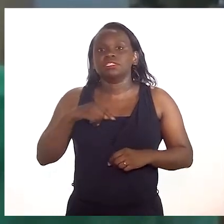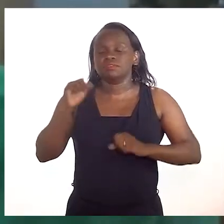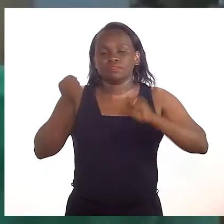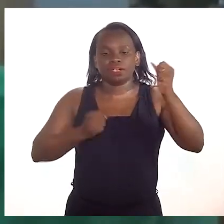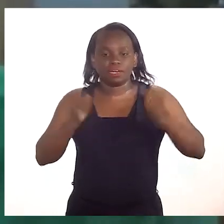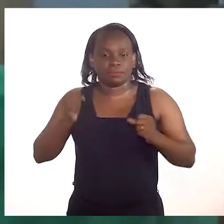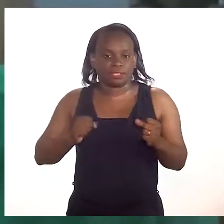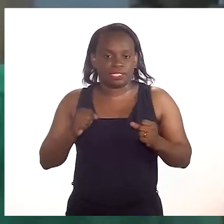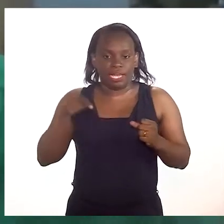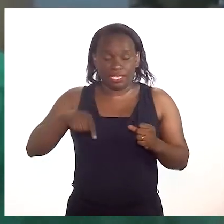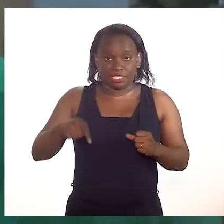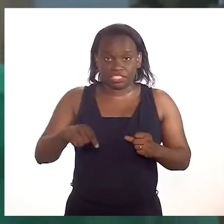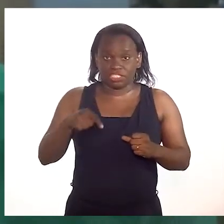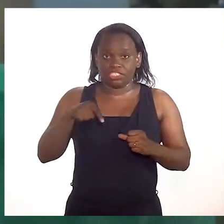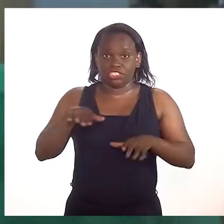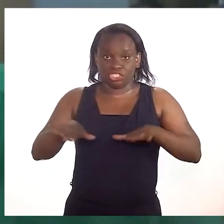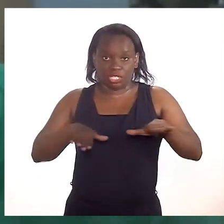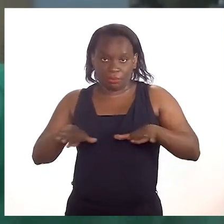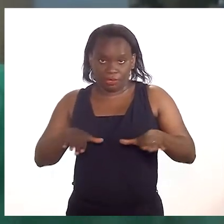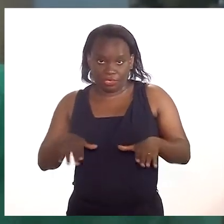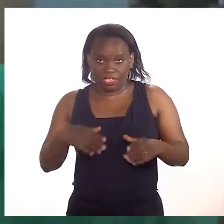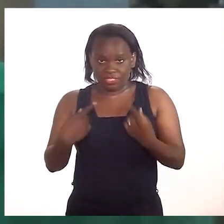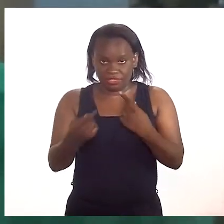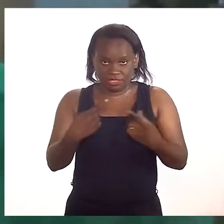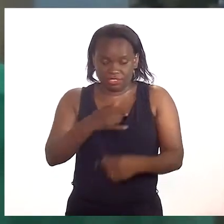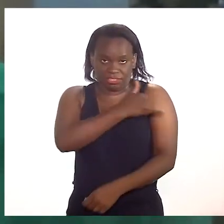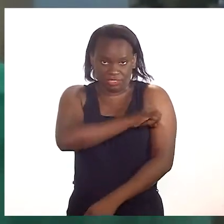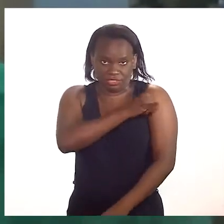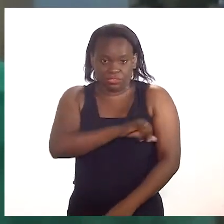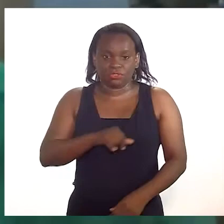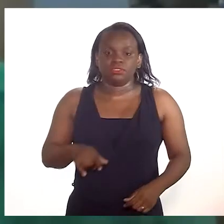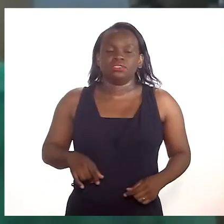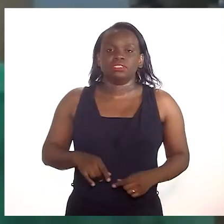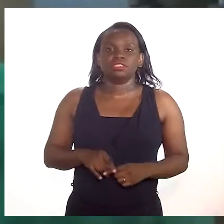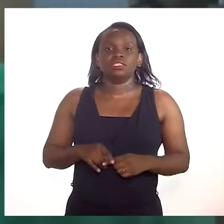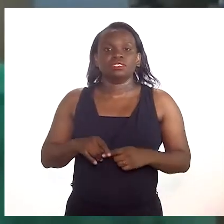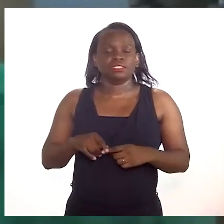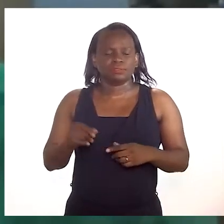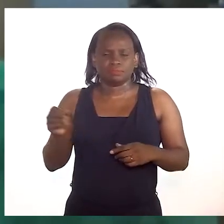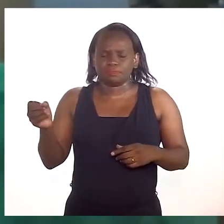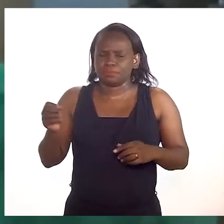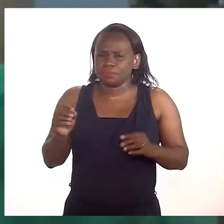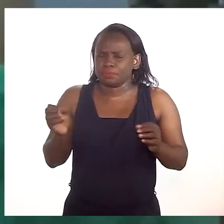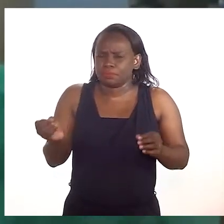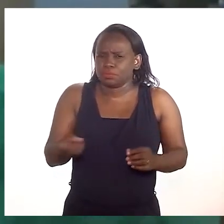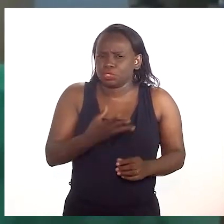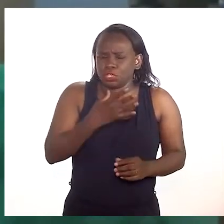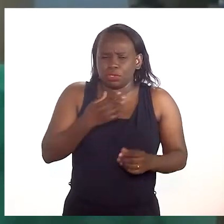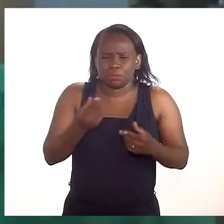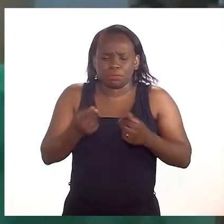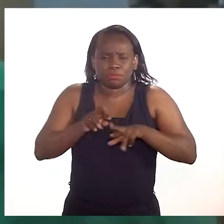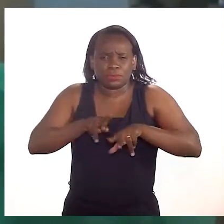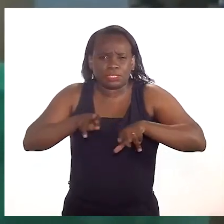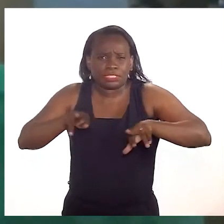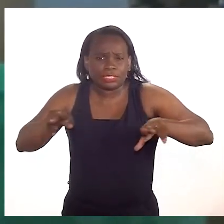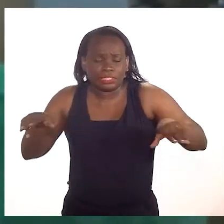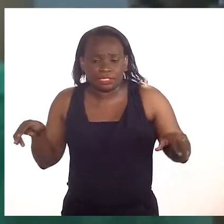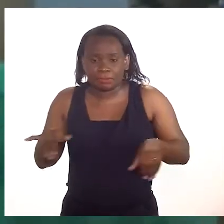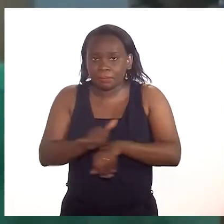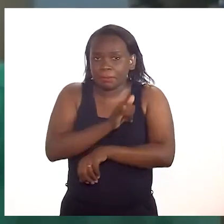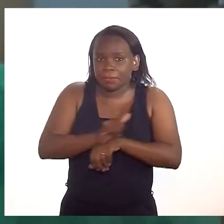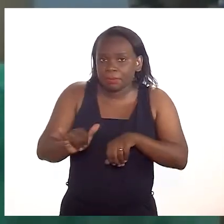uma fábrica aqui no estado de Jacarepaguá, no Rio de Janeiro, moderníssima, investimentos